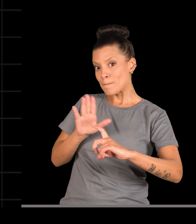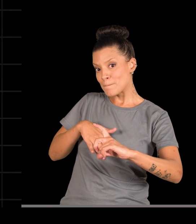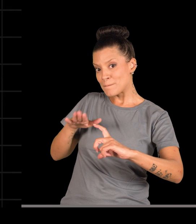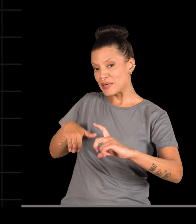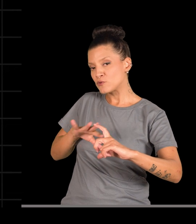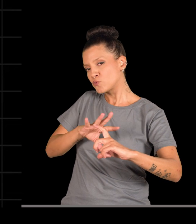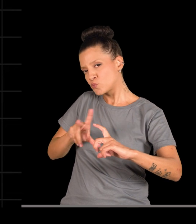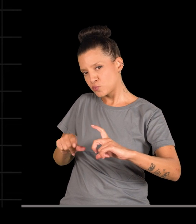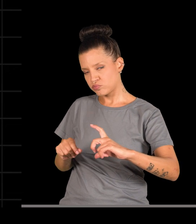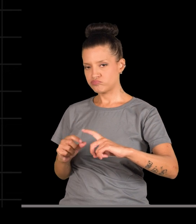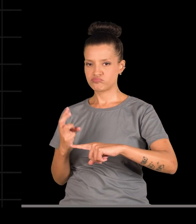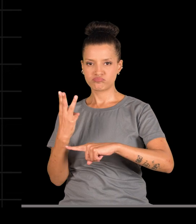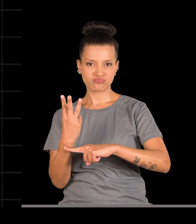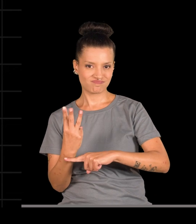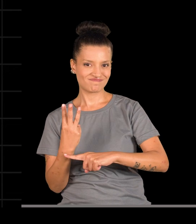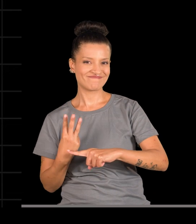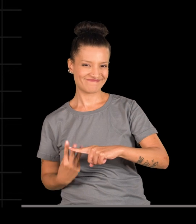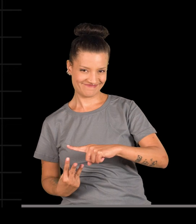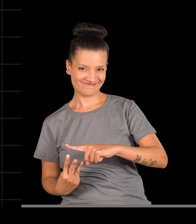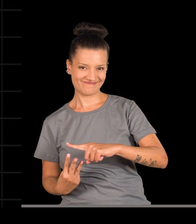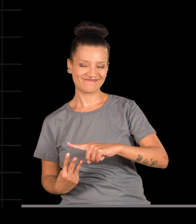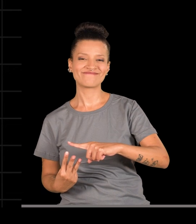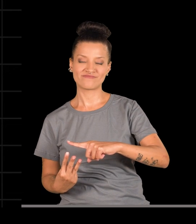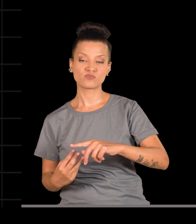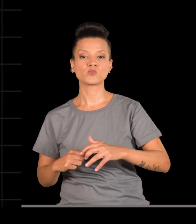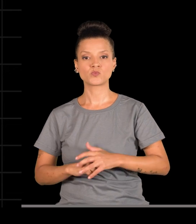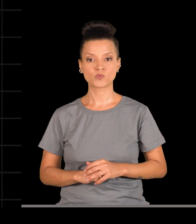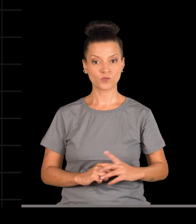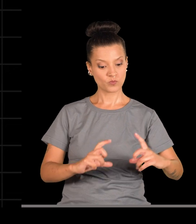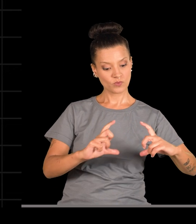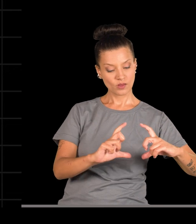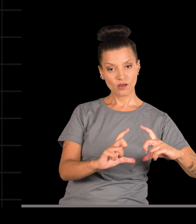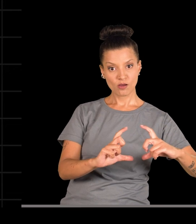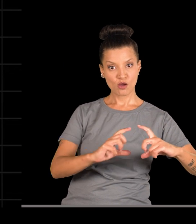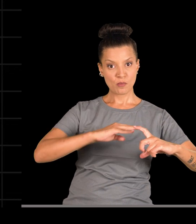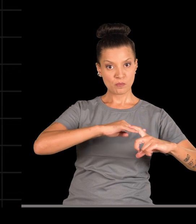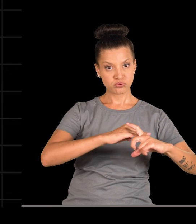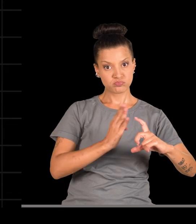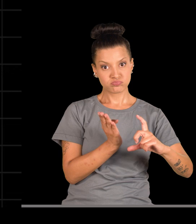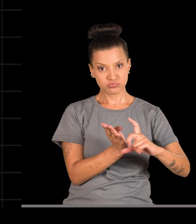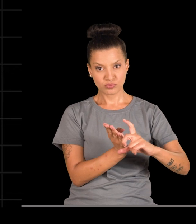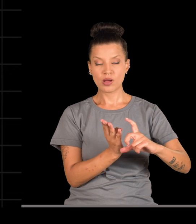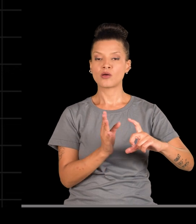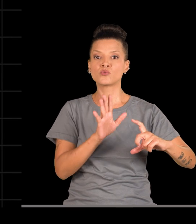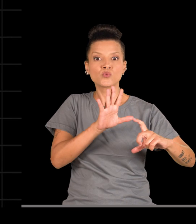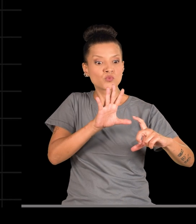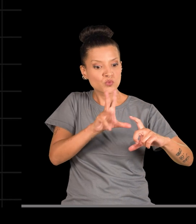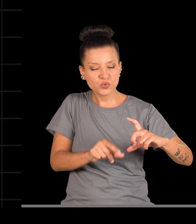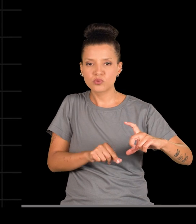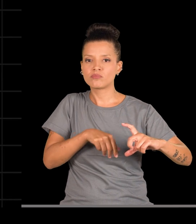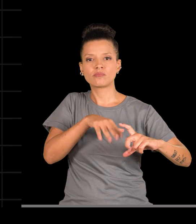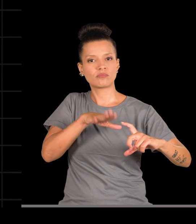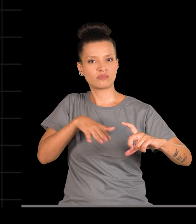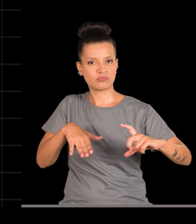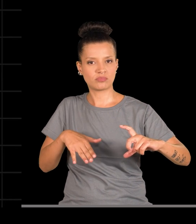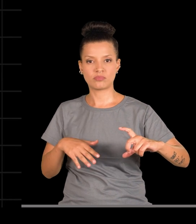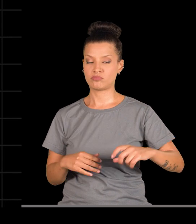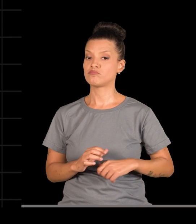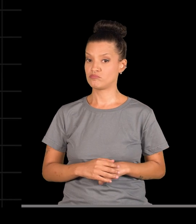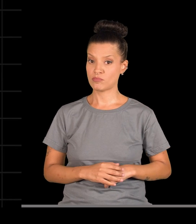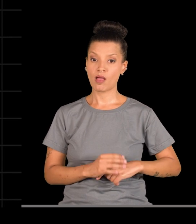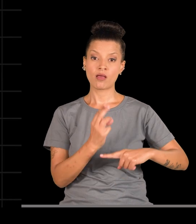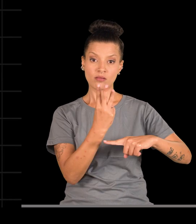todo. Ou seja, isso aqui representa 3 terços, é ou não é? E aí eu pinto esse daqui todo